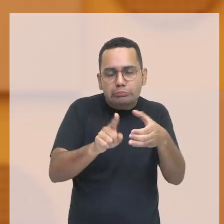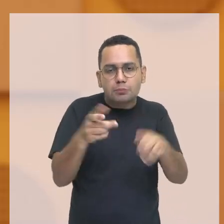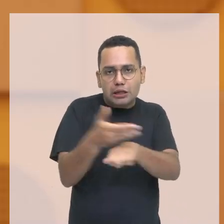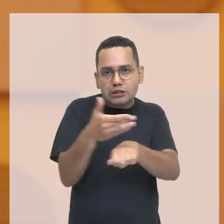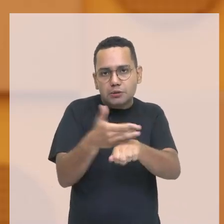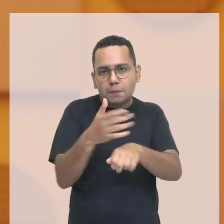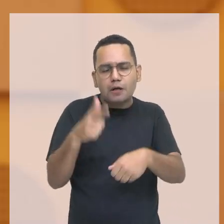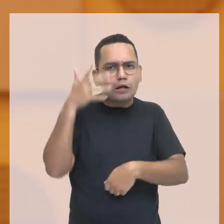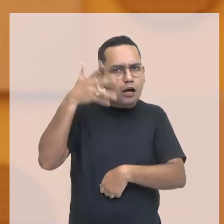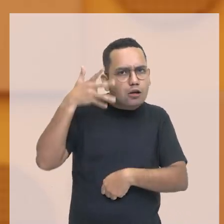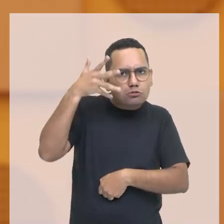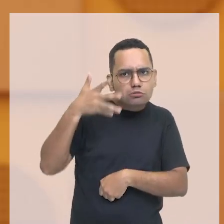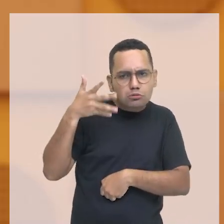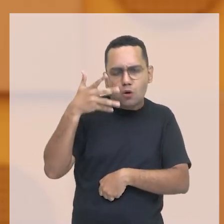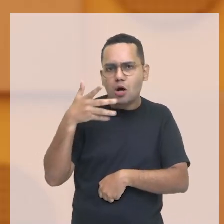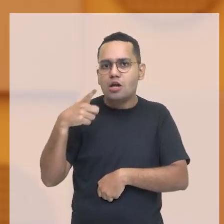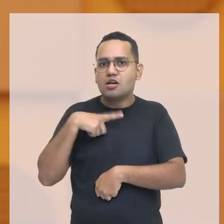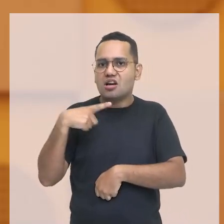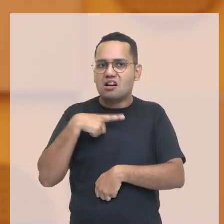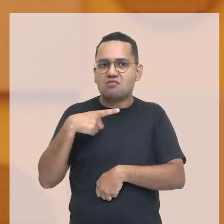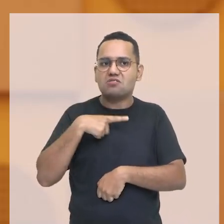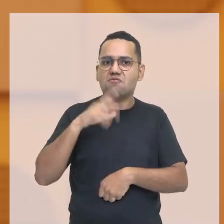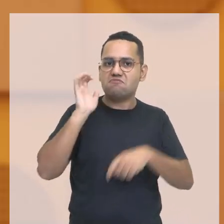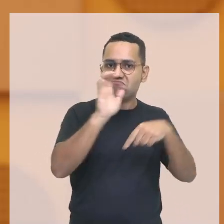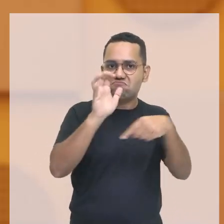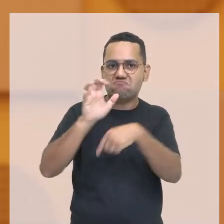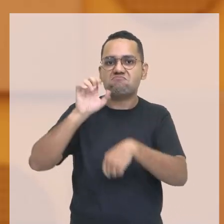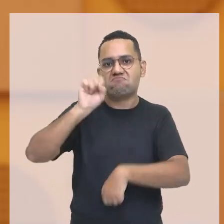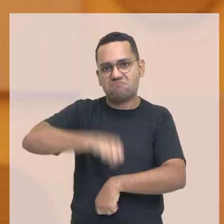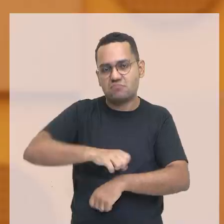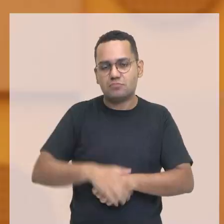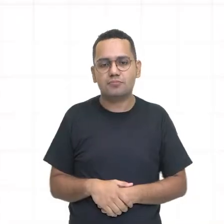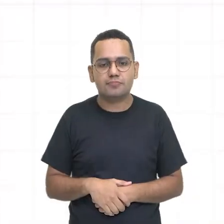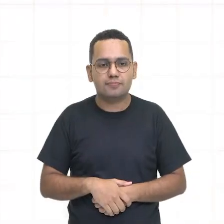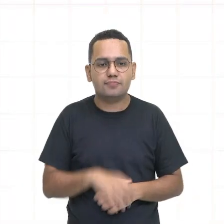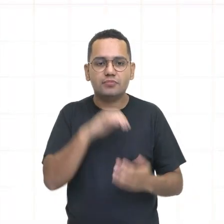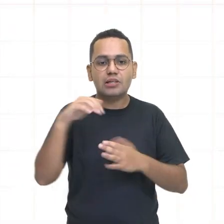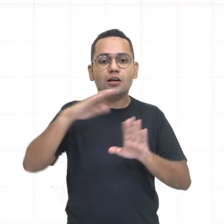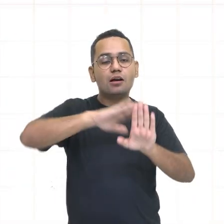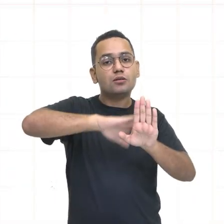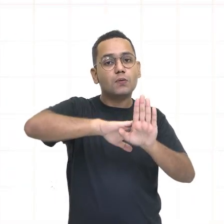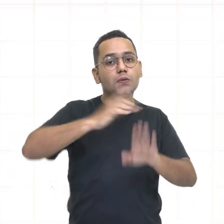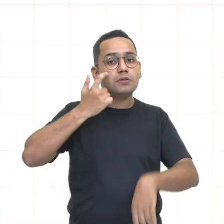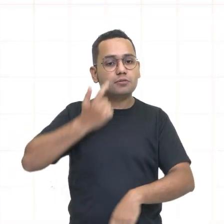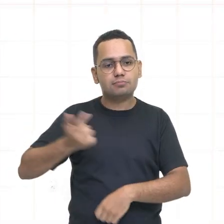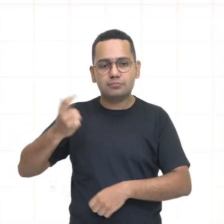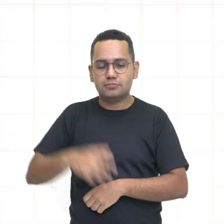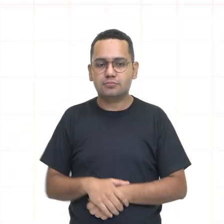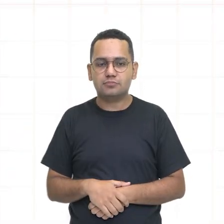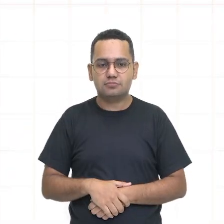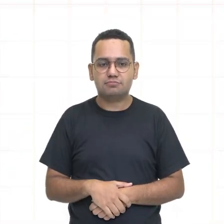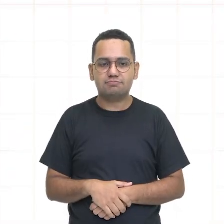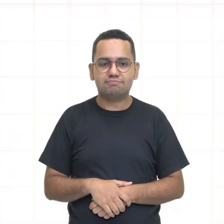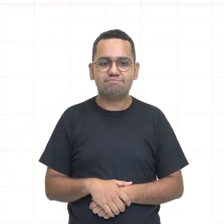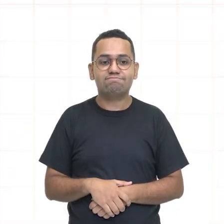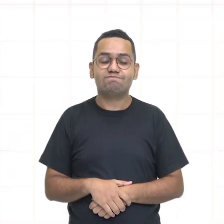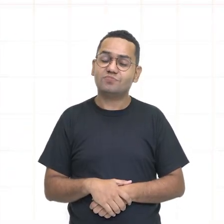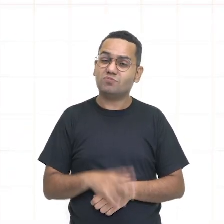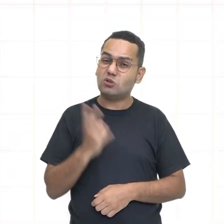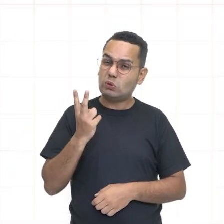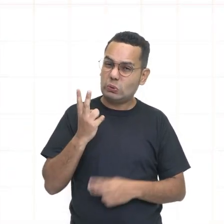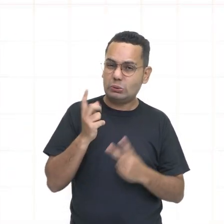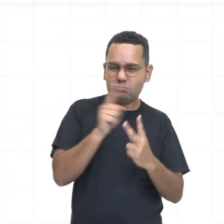a ter uma grande influência neste partido. Vamos à ideologia nazista. Temos aqui racismo